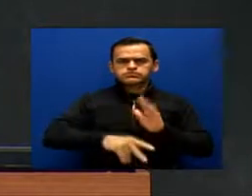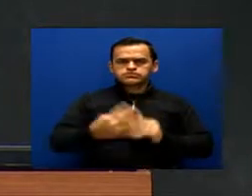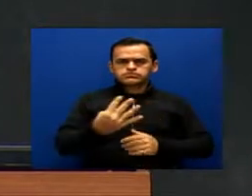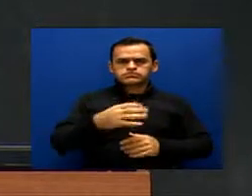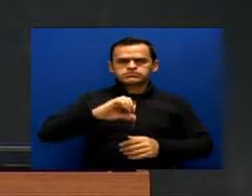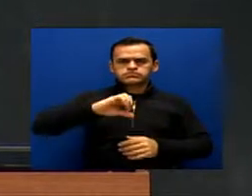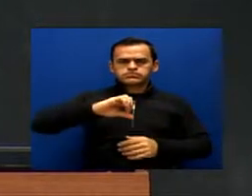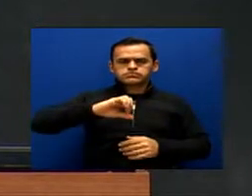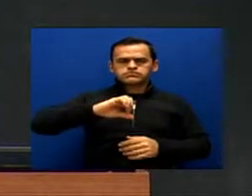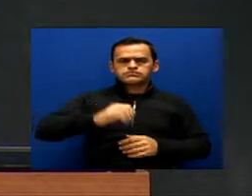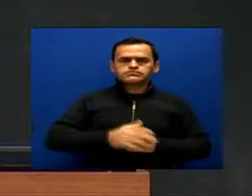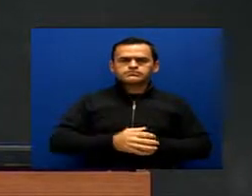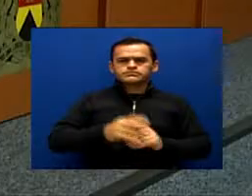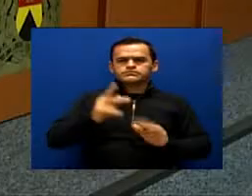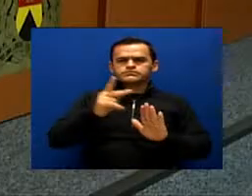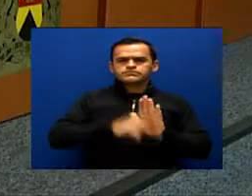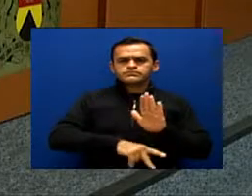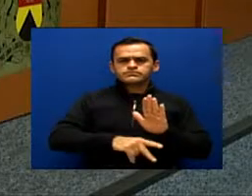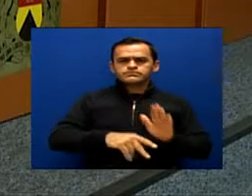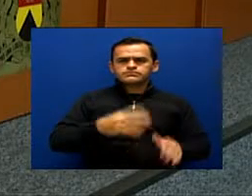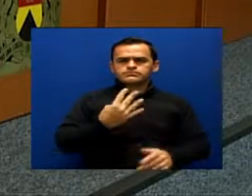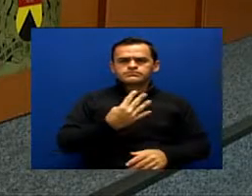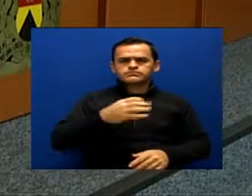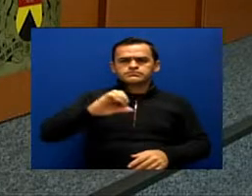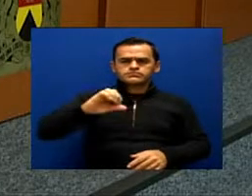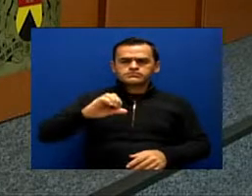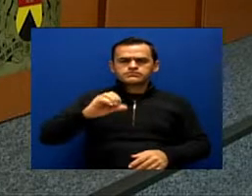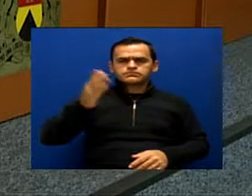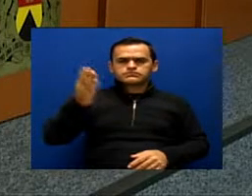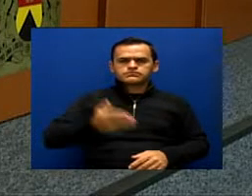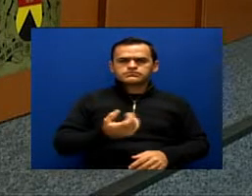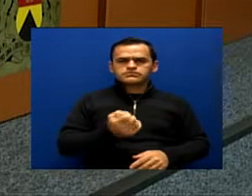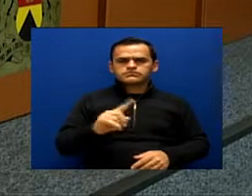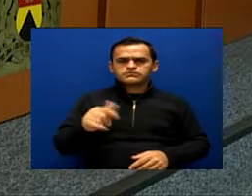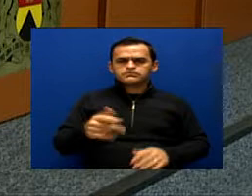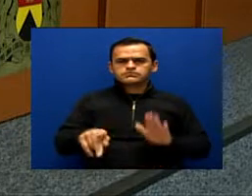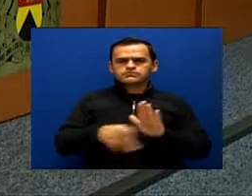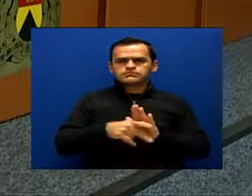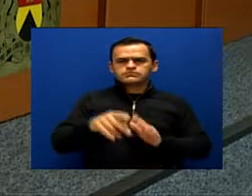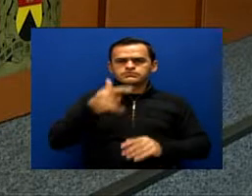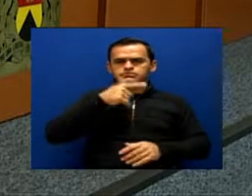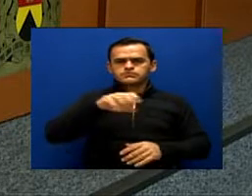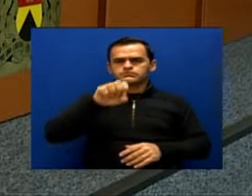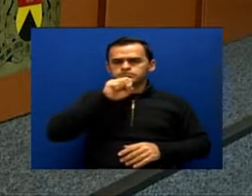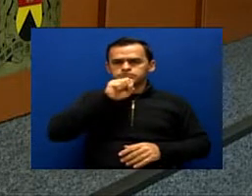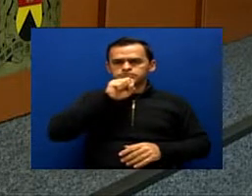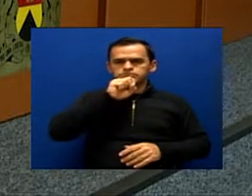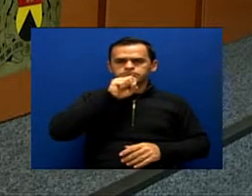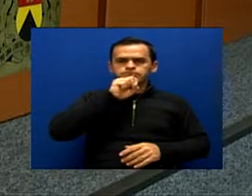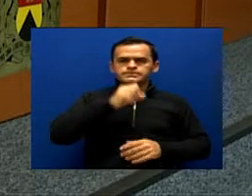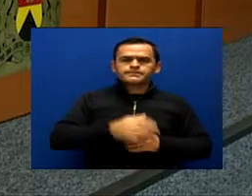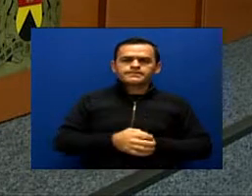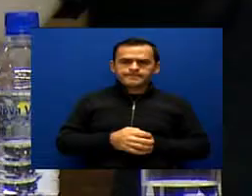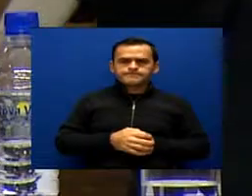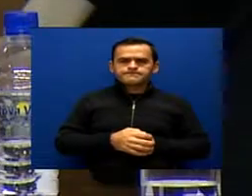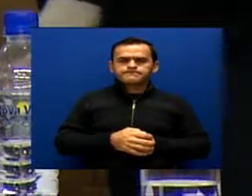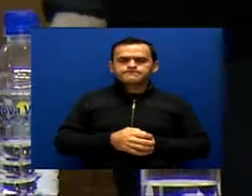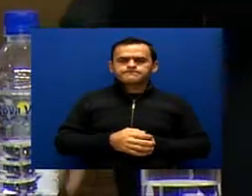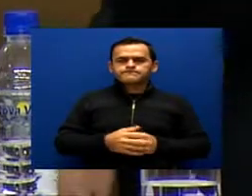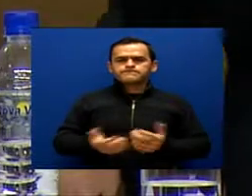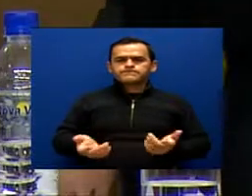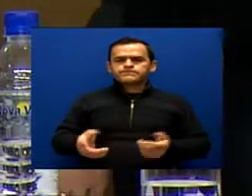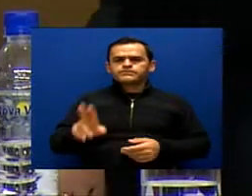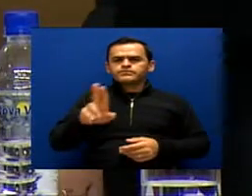49. Projeto de lei de número 49/2017, do Edil Luiz Santos Pereira Filho, declara de